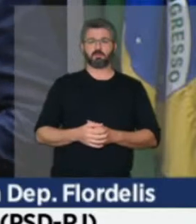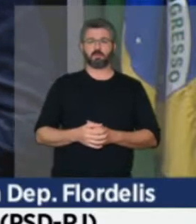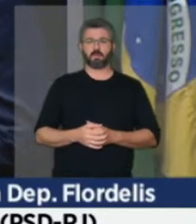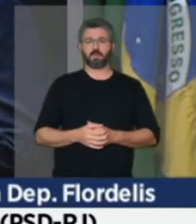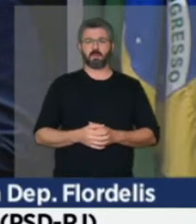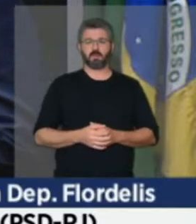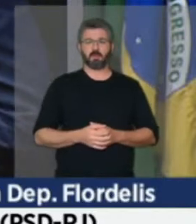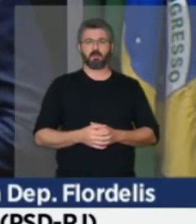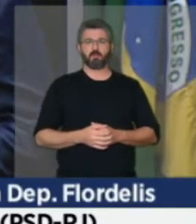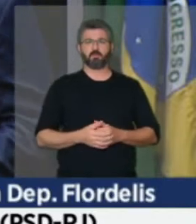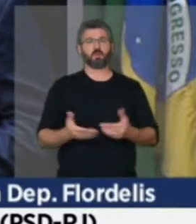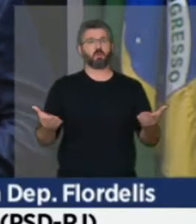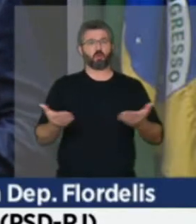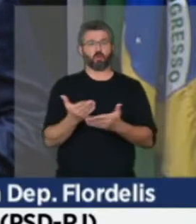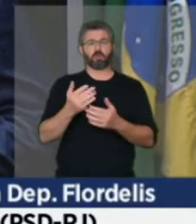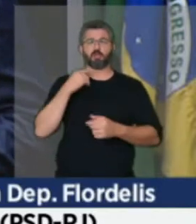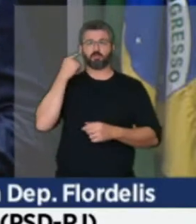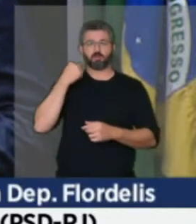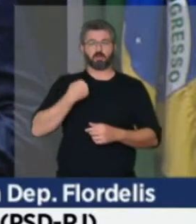esta tribuna